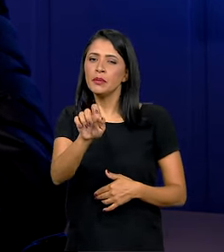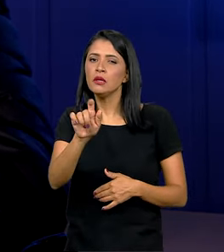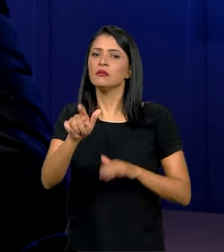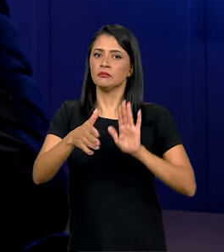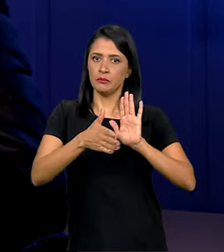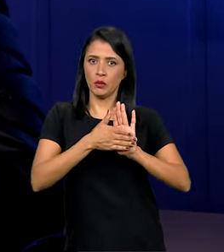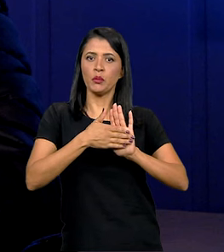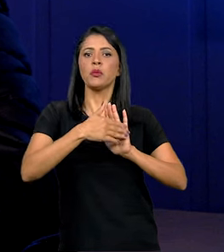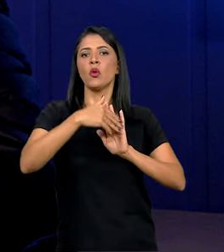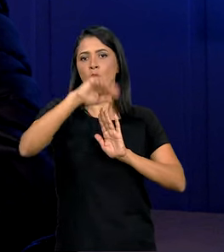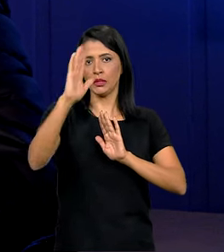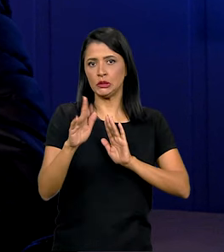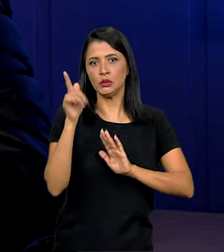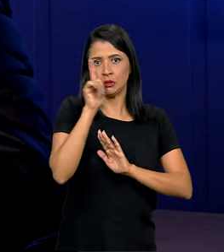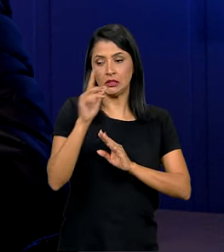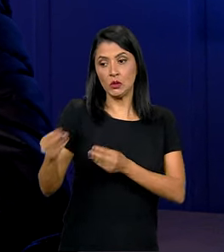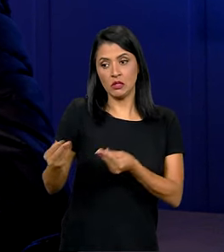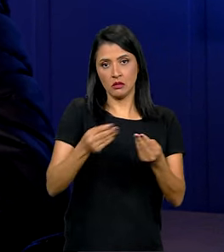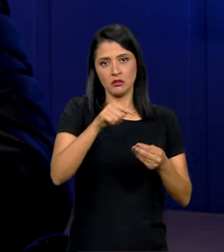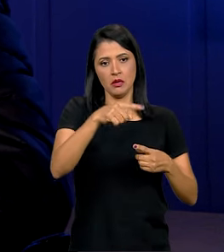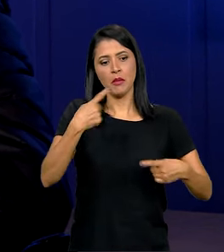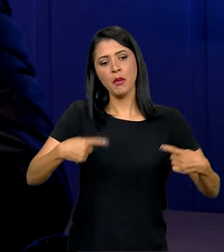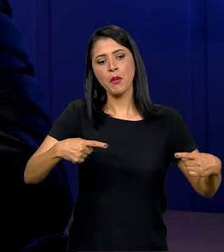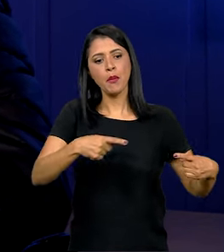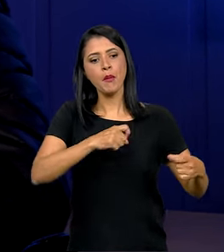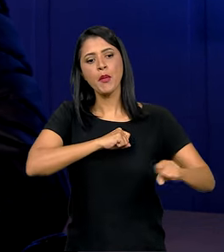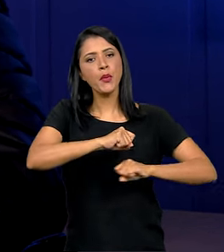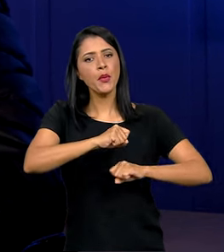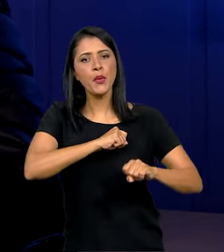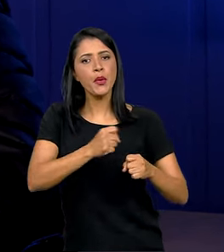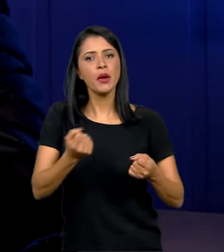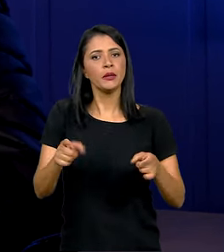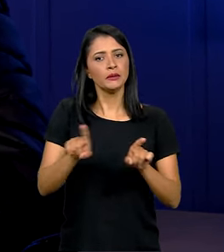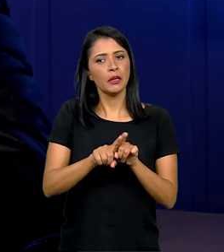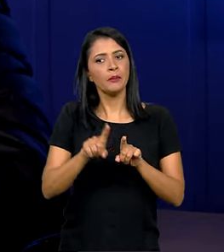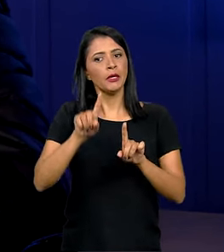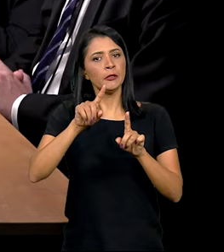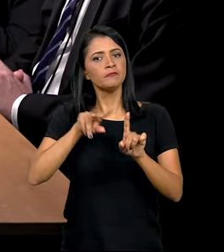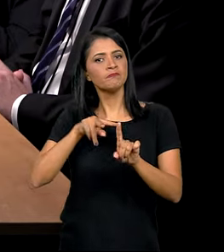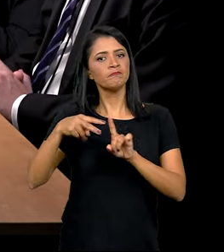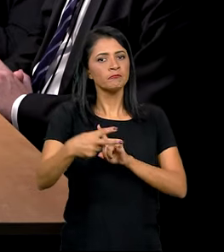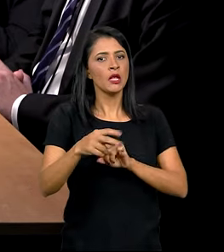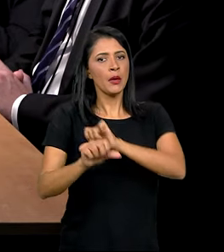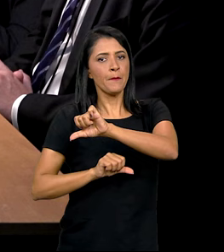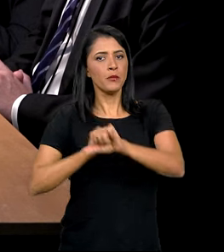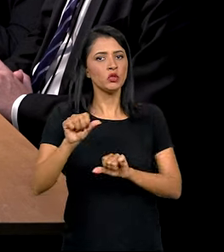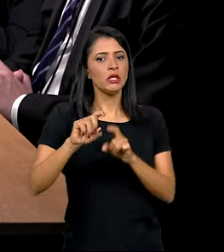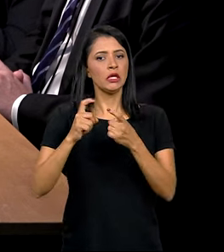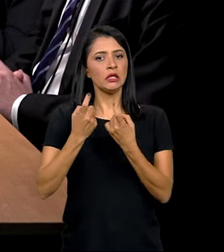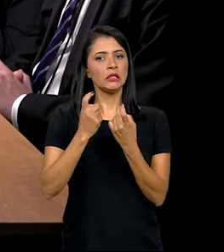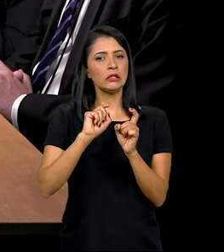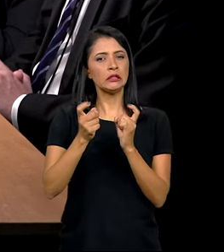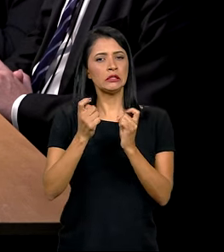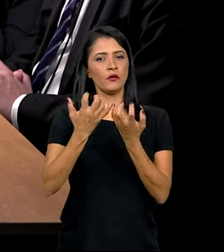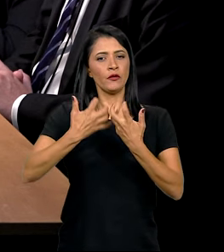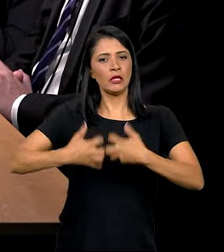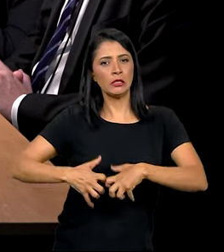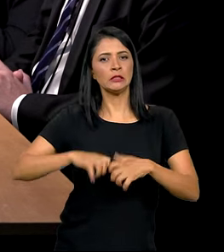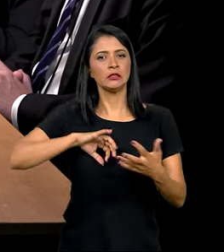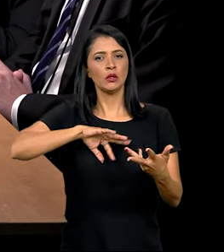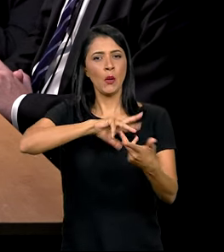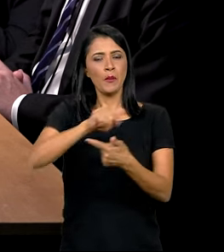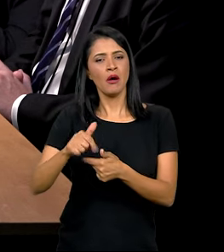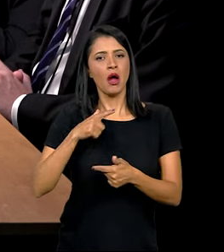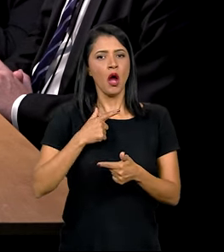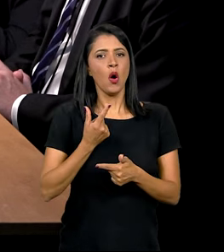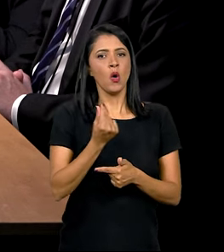conseguiu propor eh e trazer para esse diálogo e da perspectiva de reforma do sistema de governança global e arquitetura eh financeira